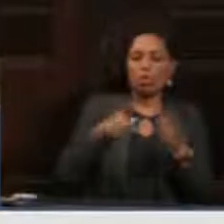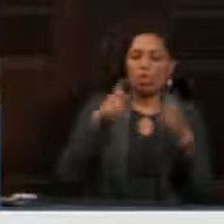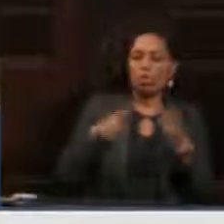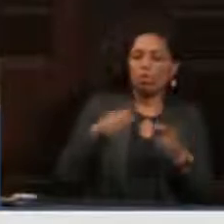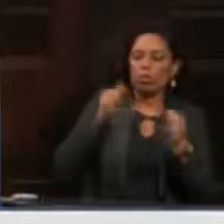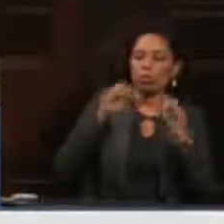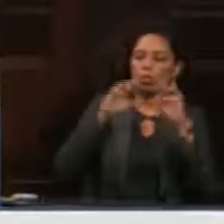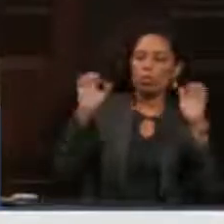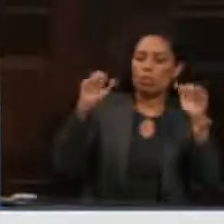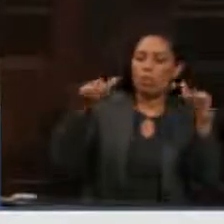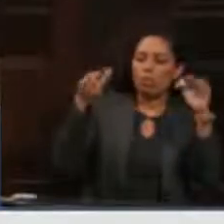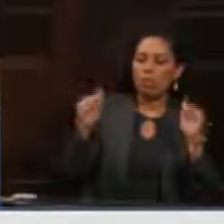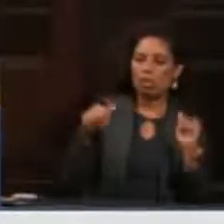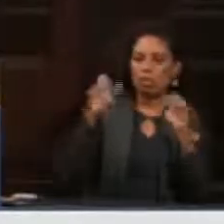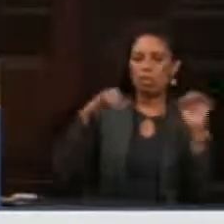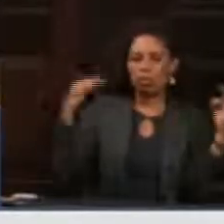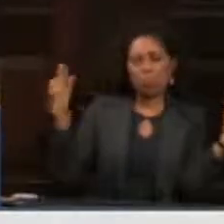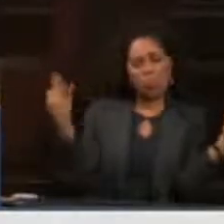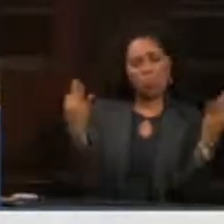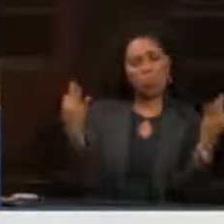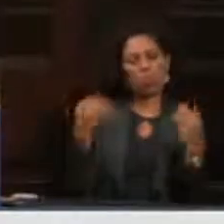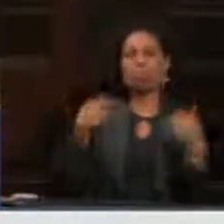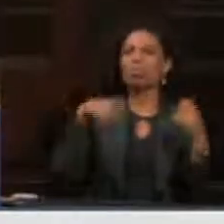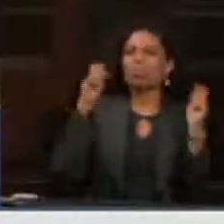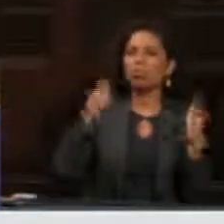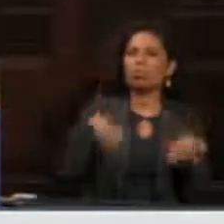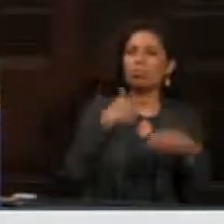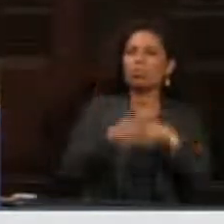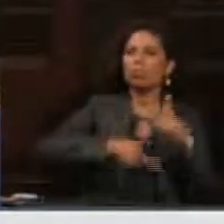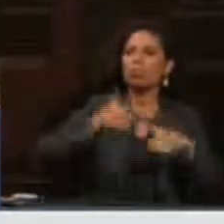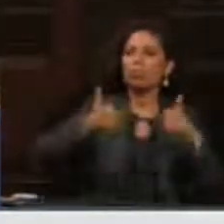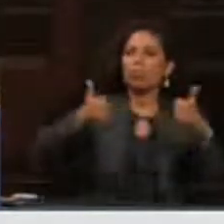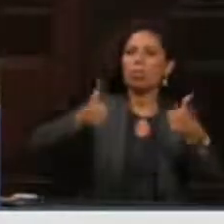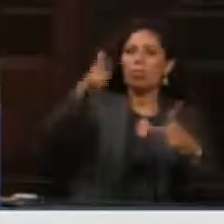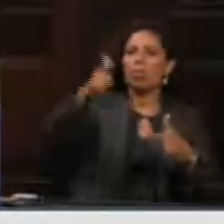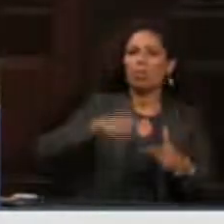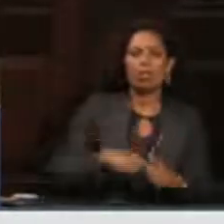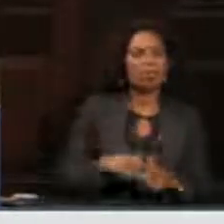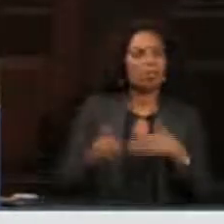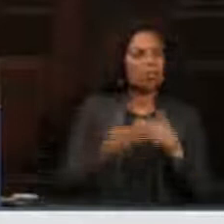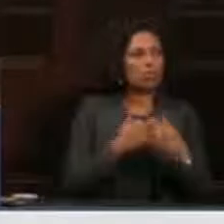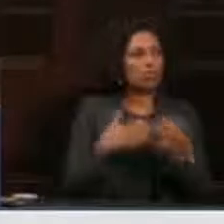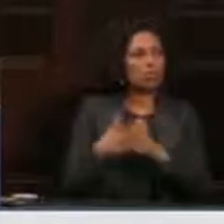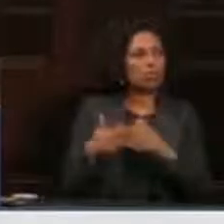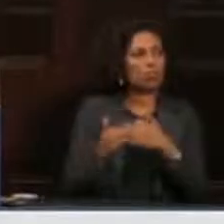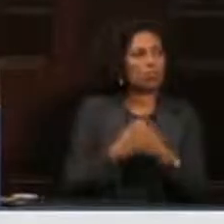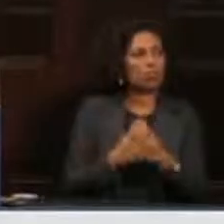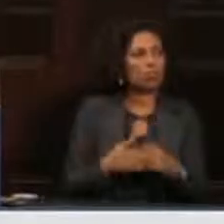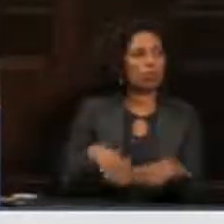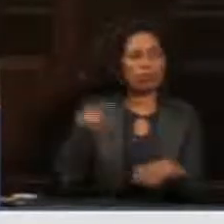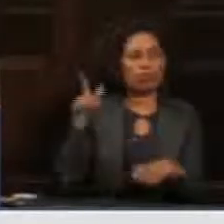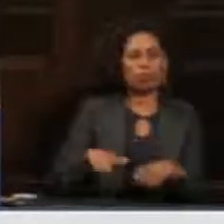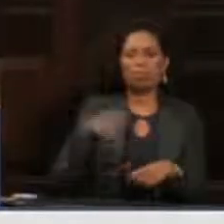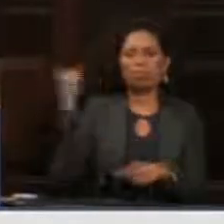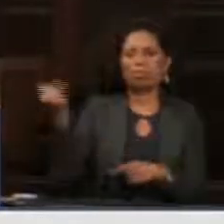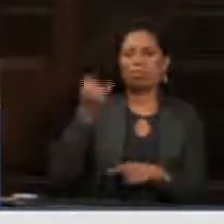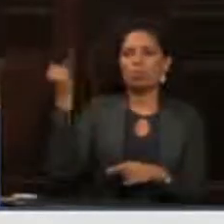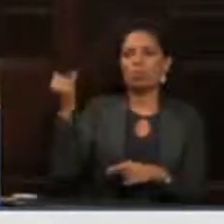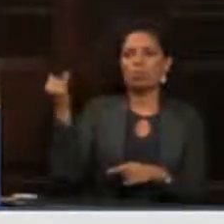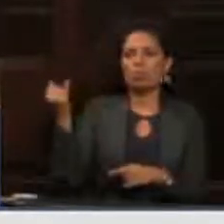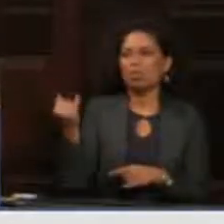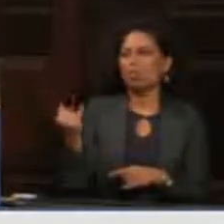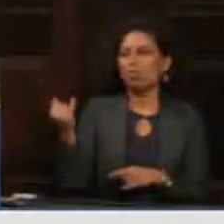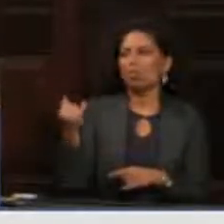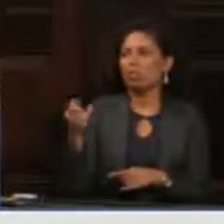tem todas as condições para ser muito rentável, independente de quem esteja administrando. E mais do que ser rentável,